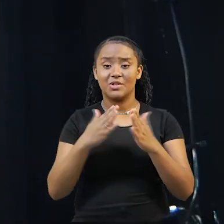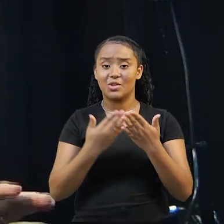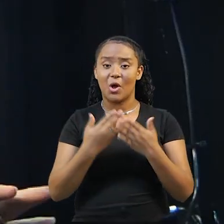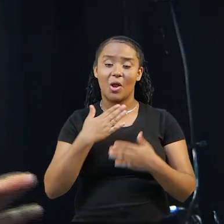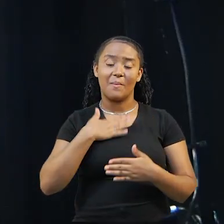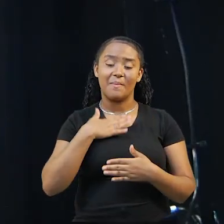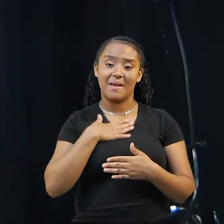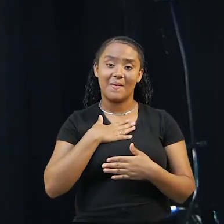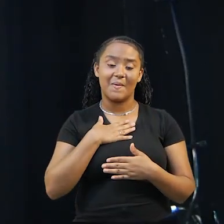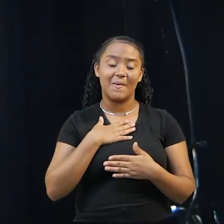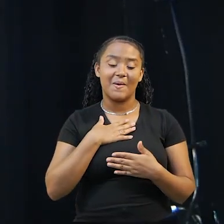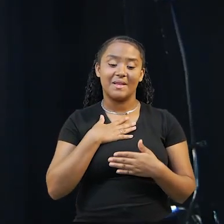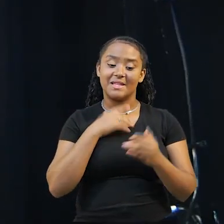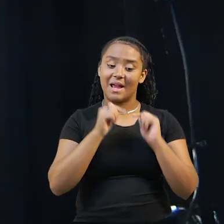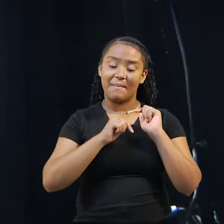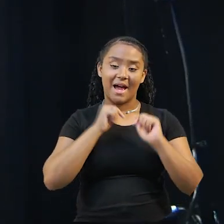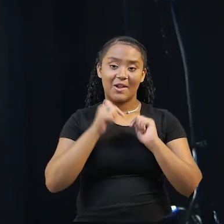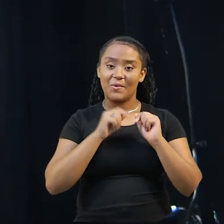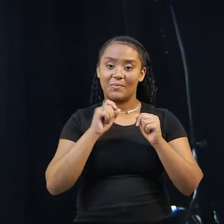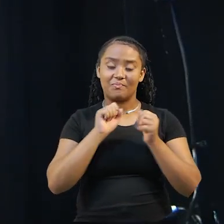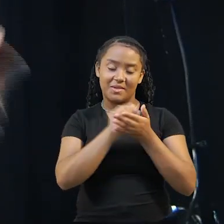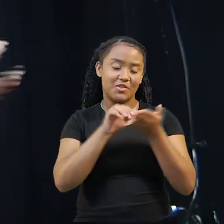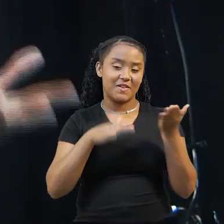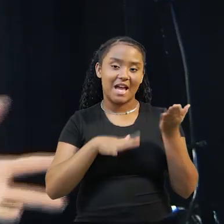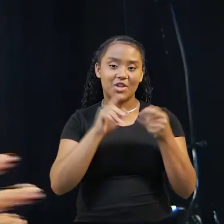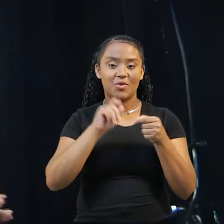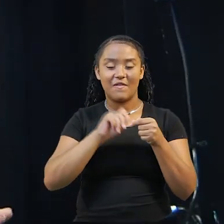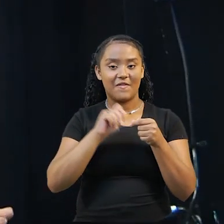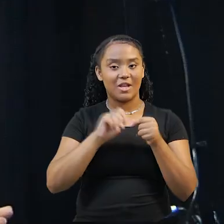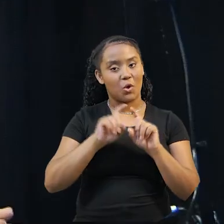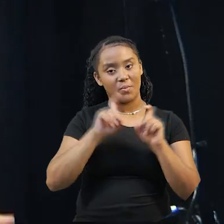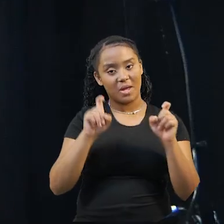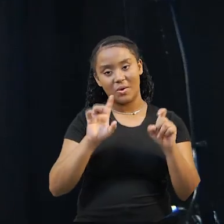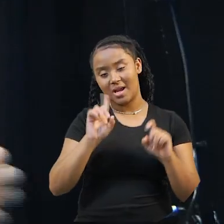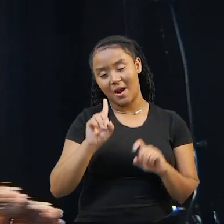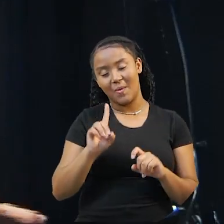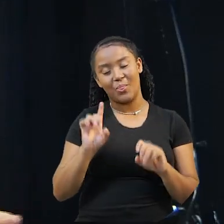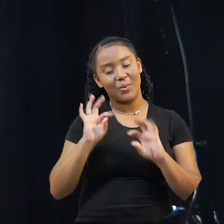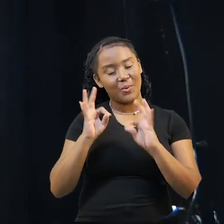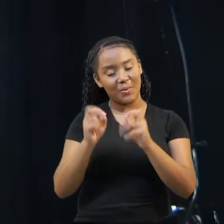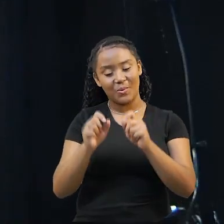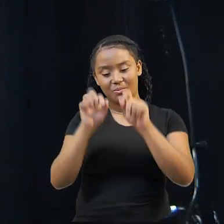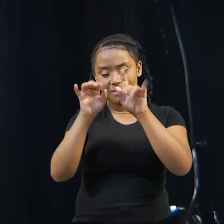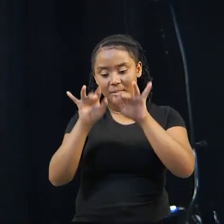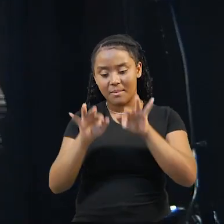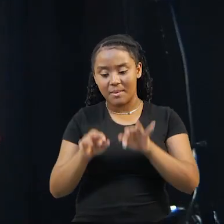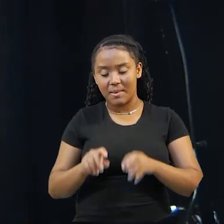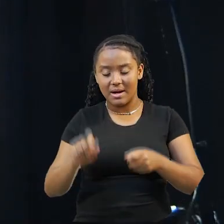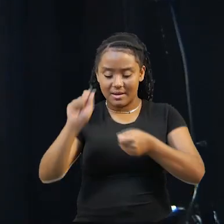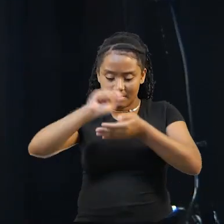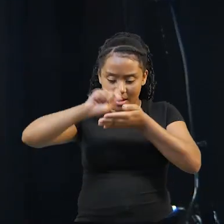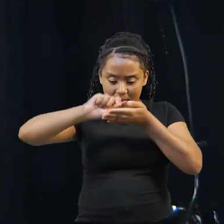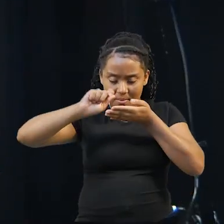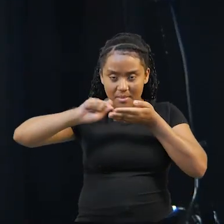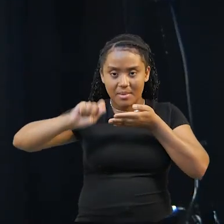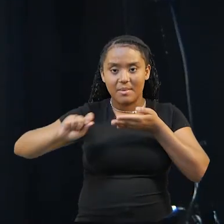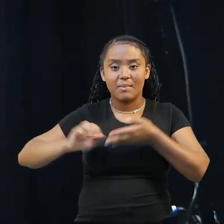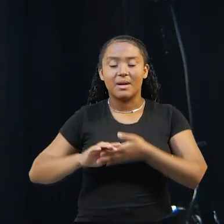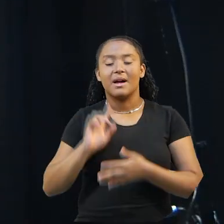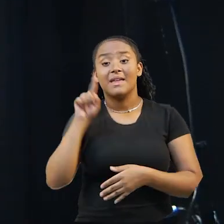manuscritos, então foi na faculdade que eu comecei a usar o computador para fazer trabalho, para usar a internet